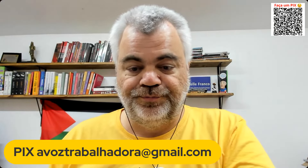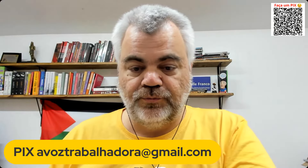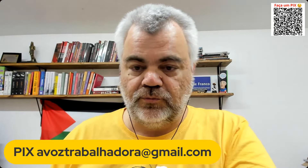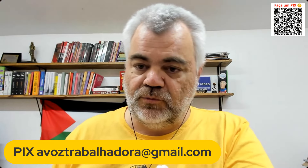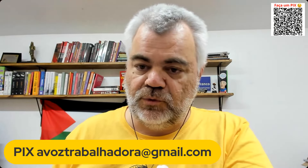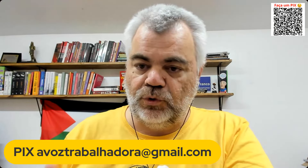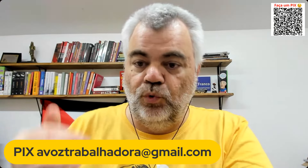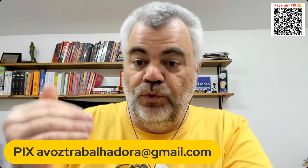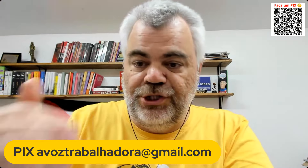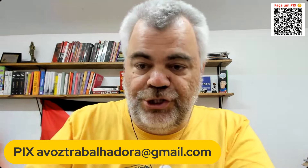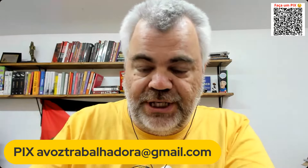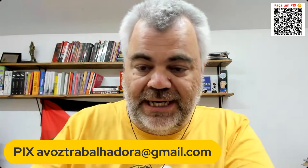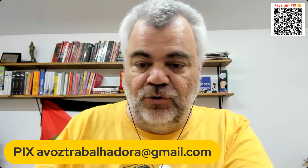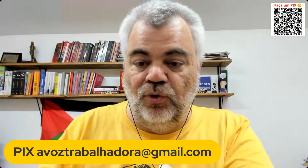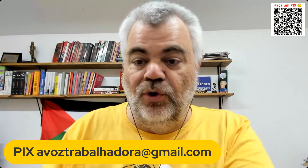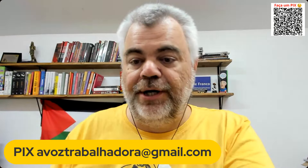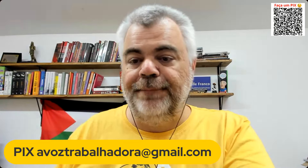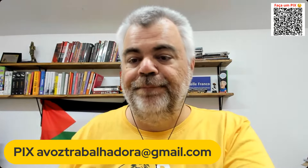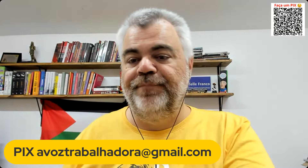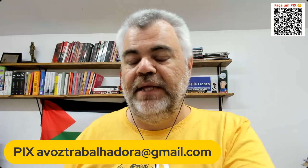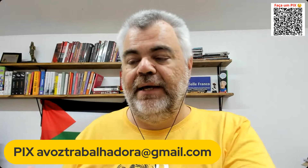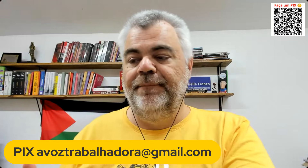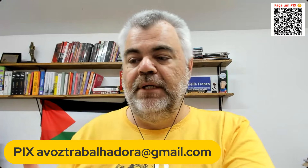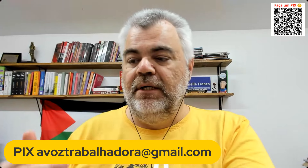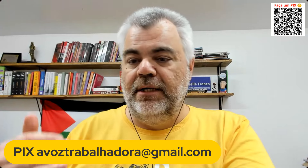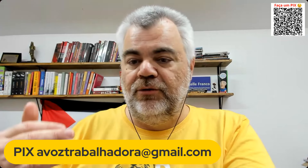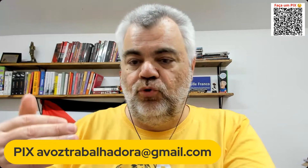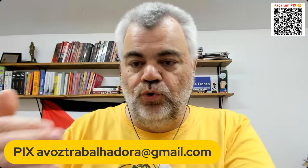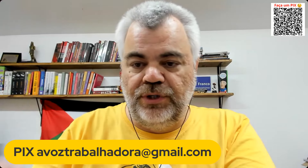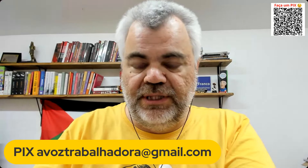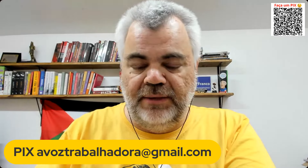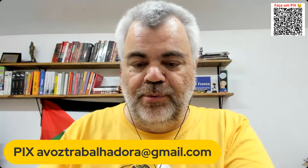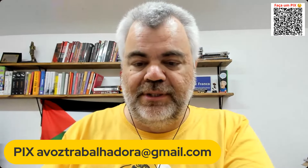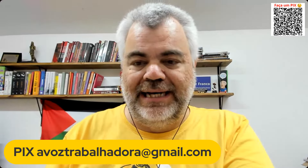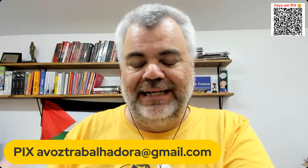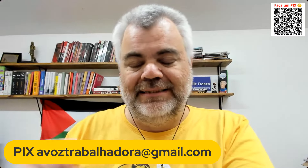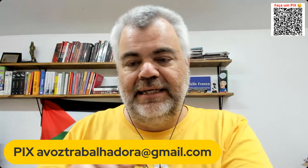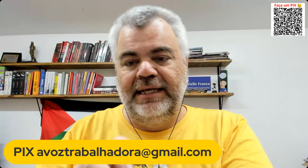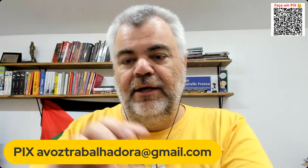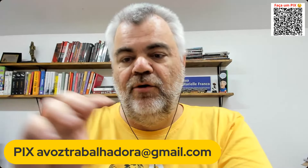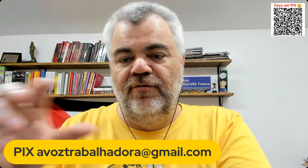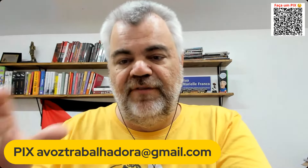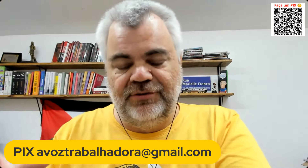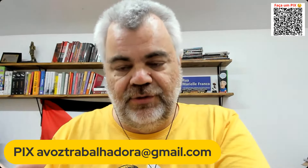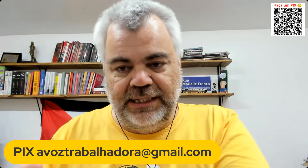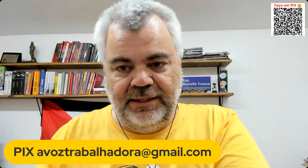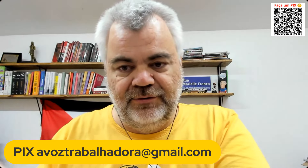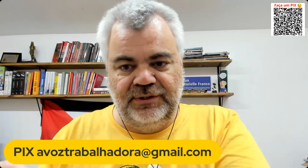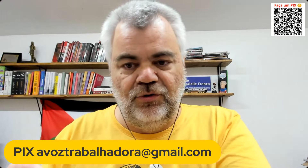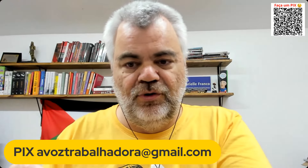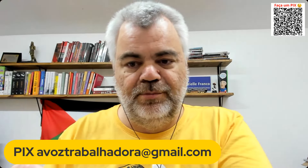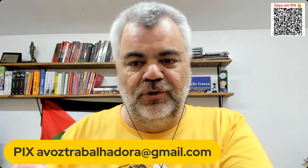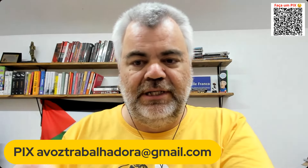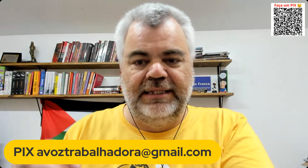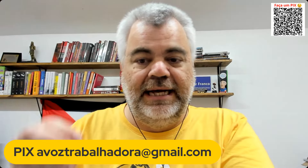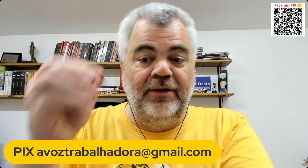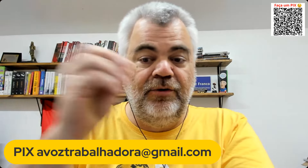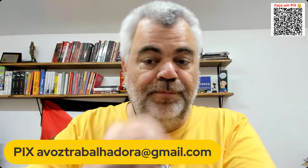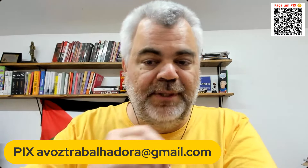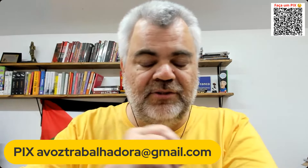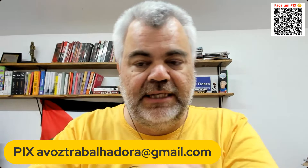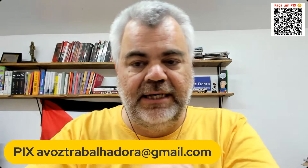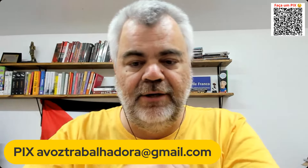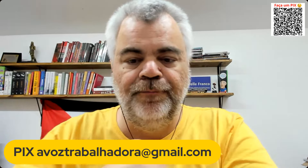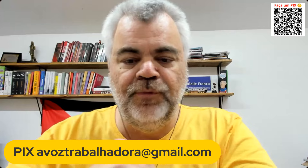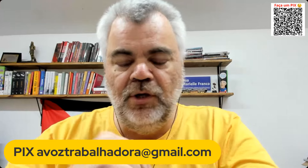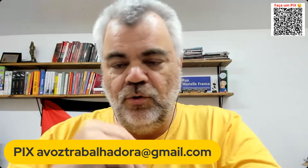como um instigador, né? Tudo que tem por trás ali, o fato dele não ser um lobo solitário,